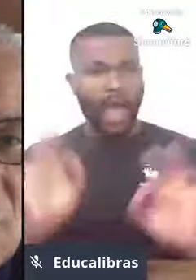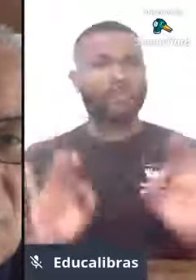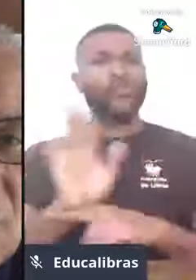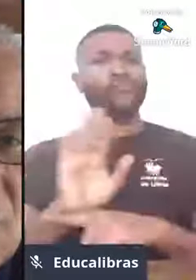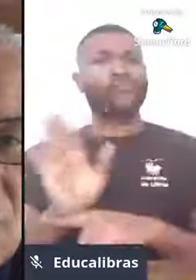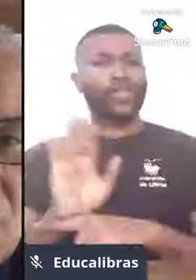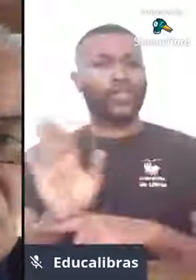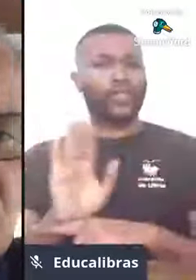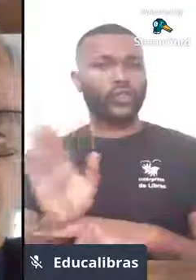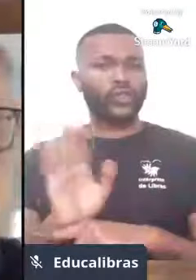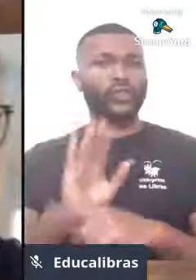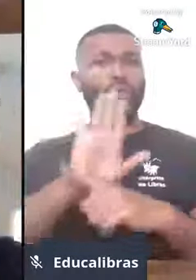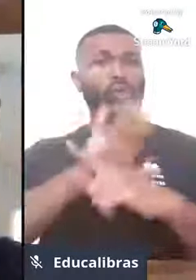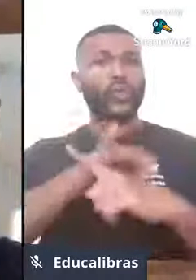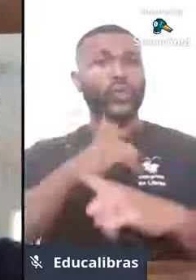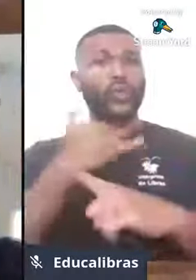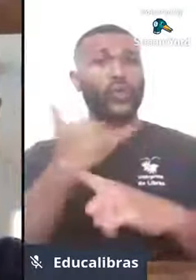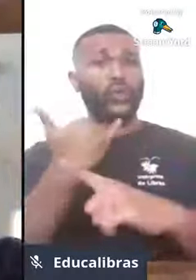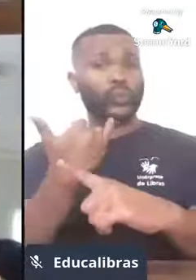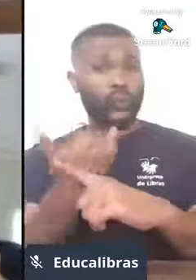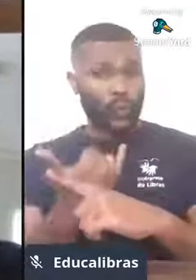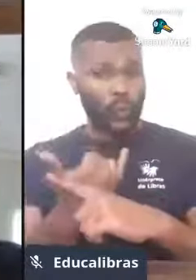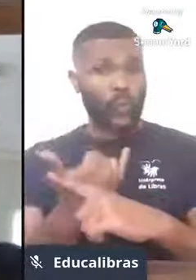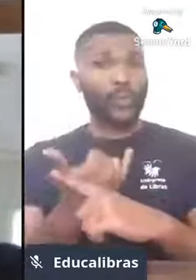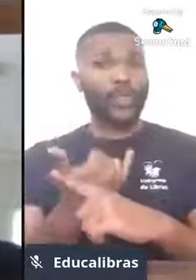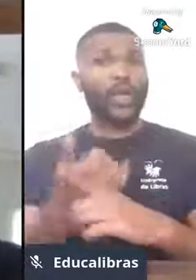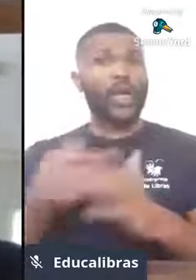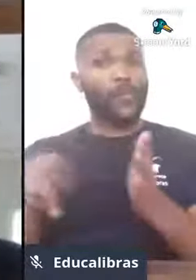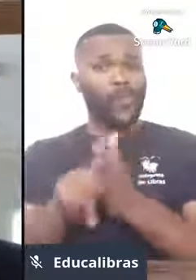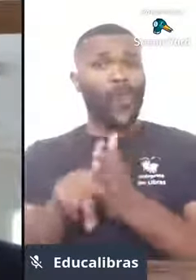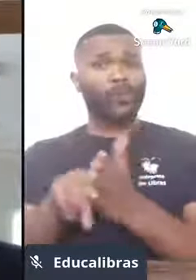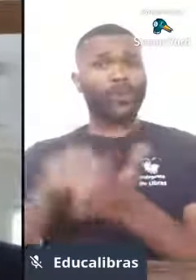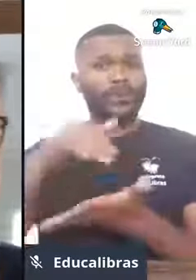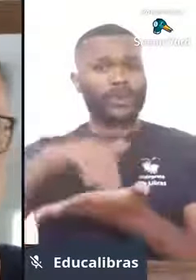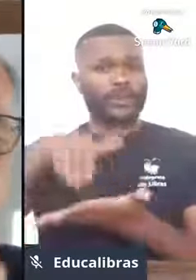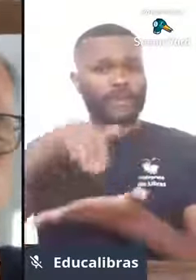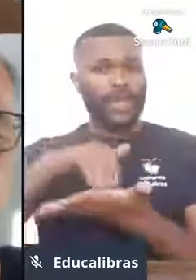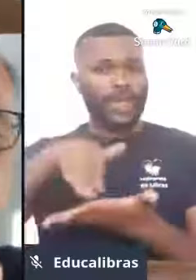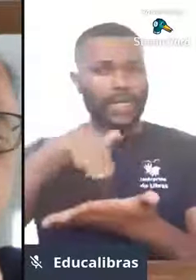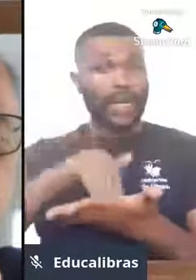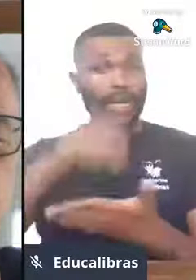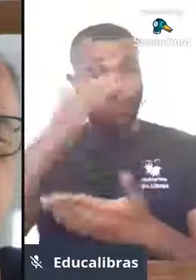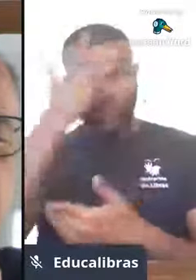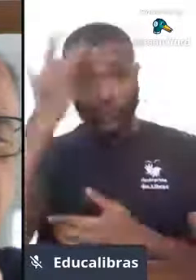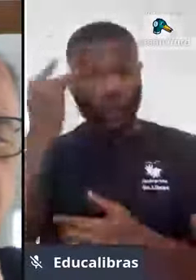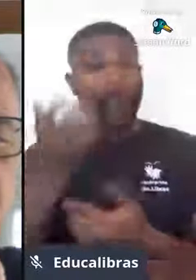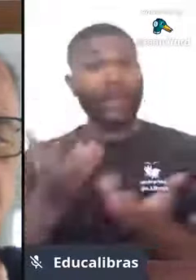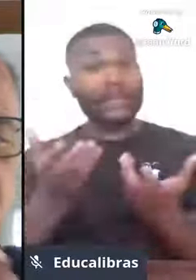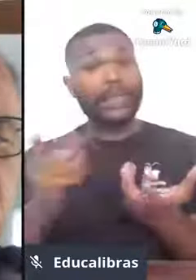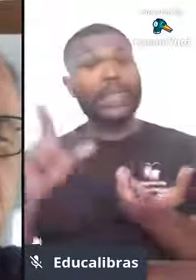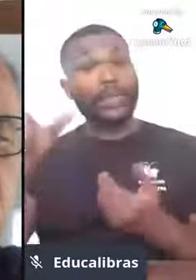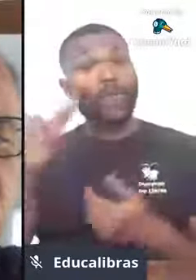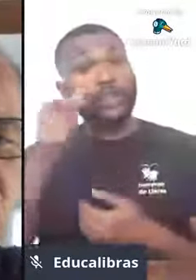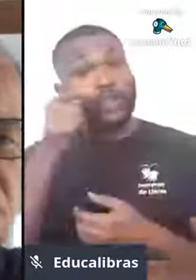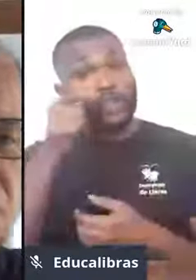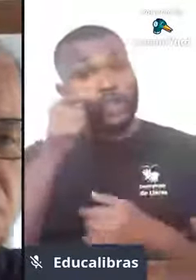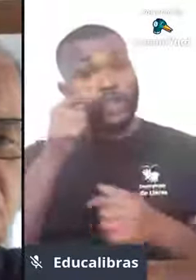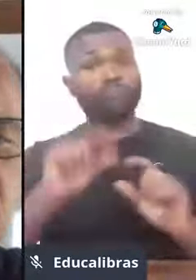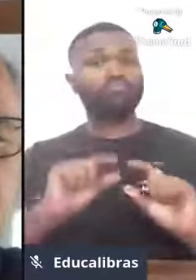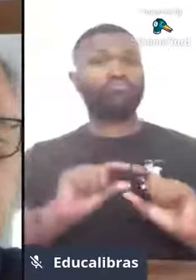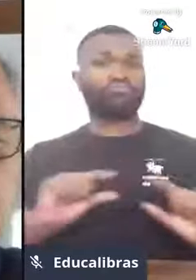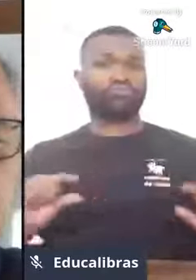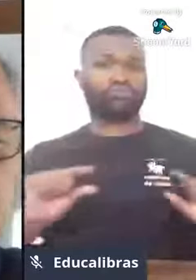o YouTube, lá na página da Secretaria, e lá quem quiser assistir com legenda vai